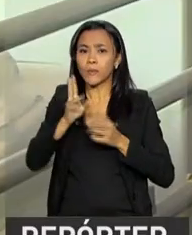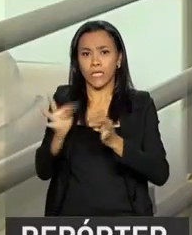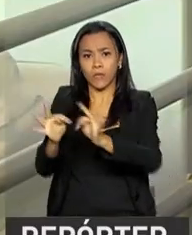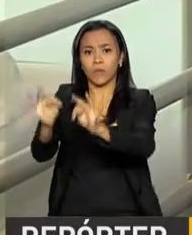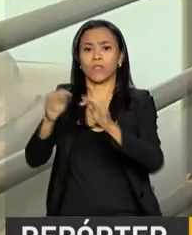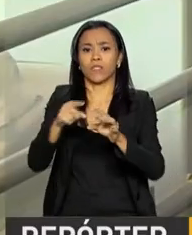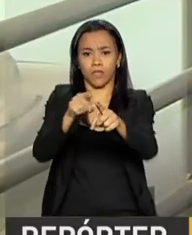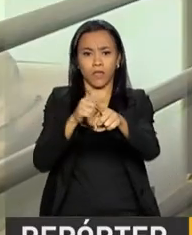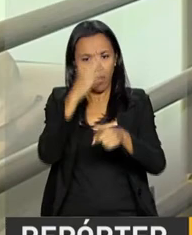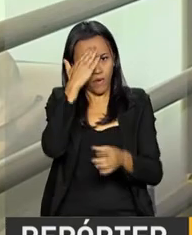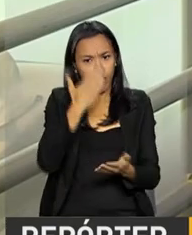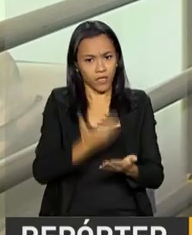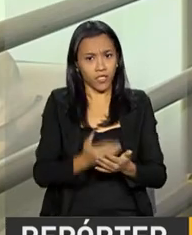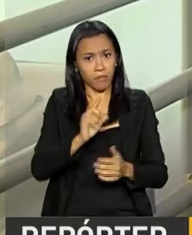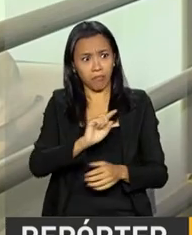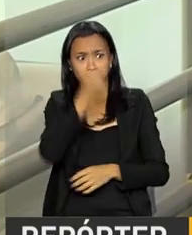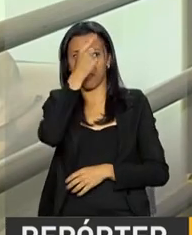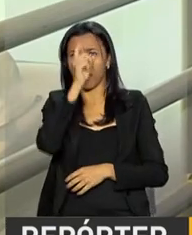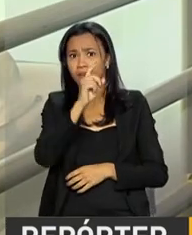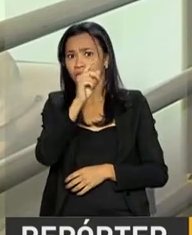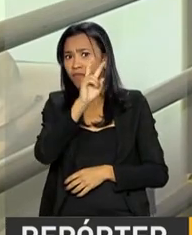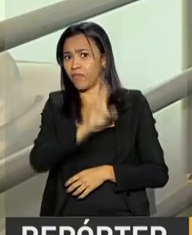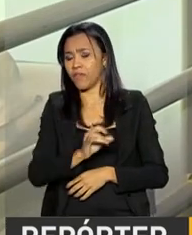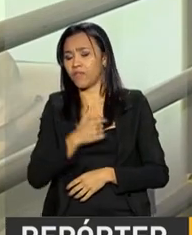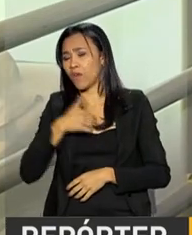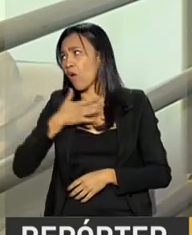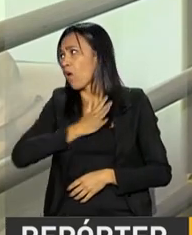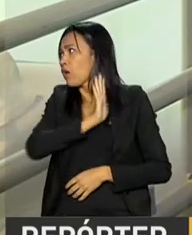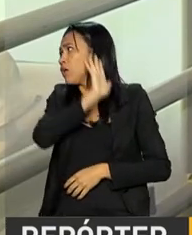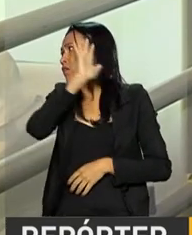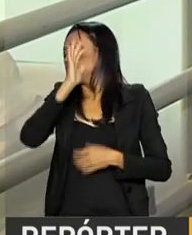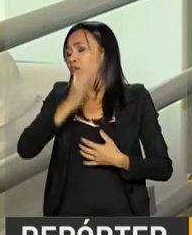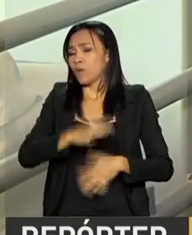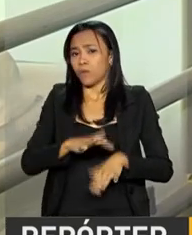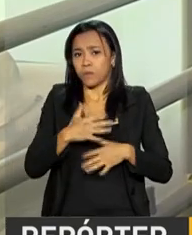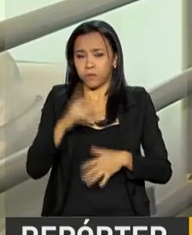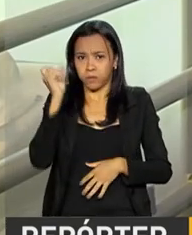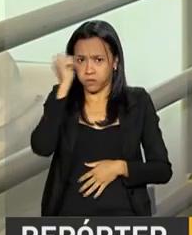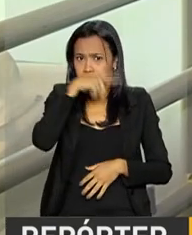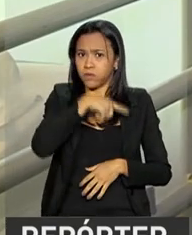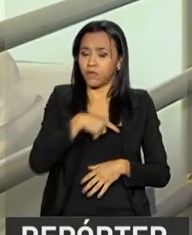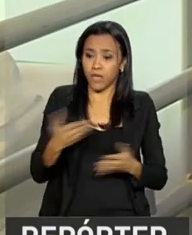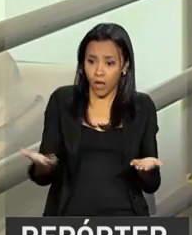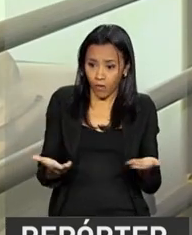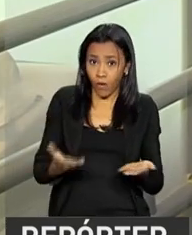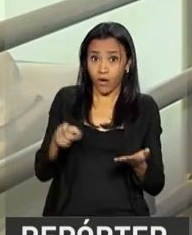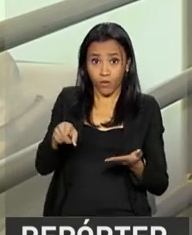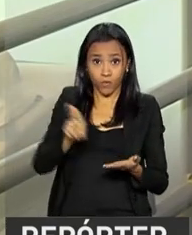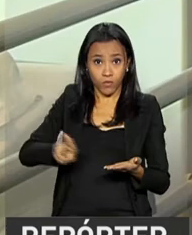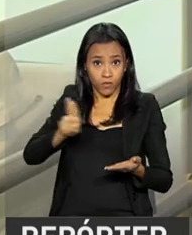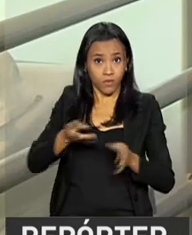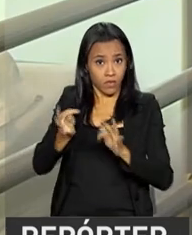cliente sim porque da primeira vez foi terrível então eu acredito nem que a tecnologia